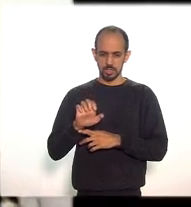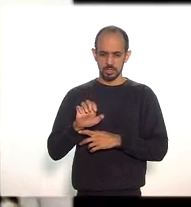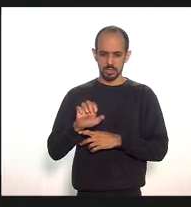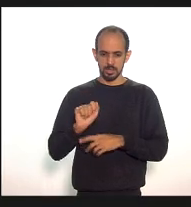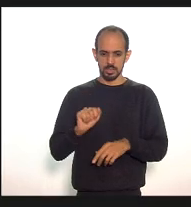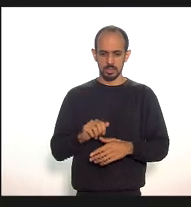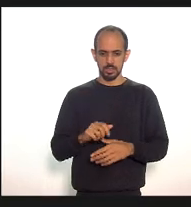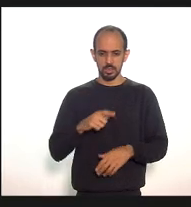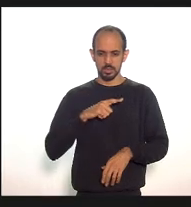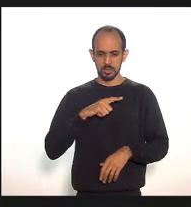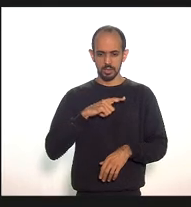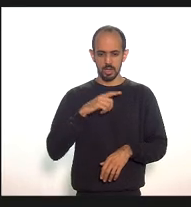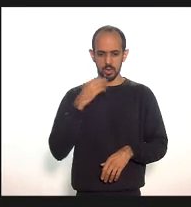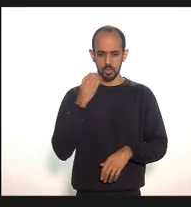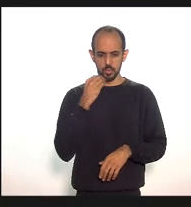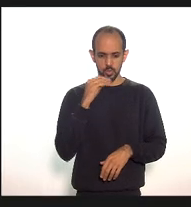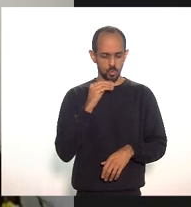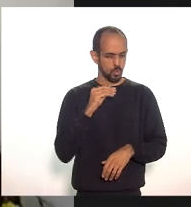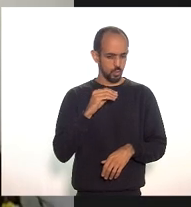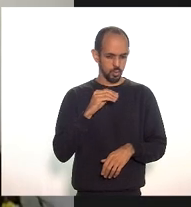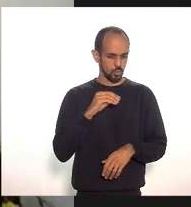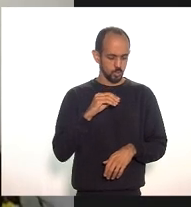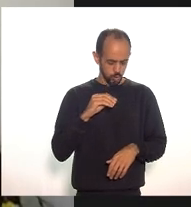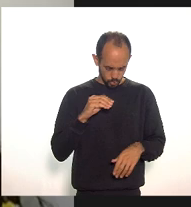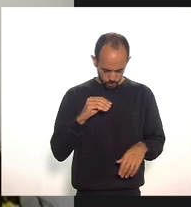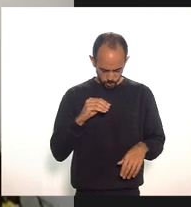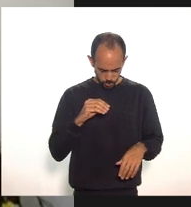favor Ah pois não